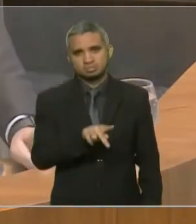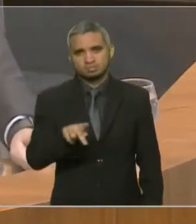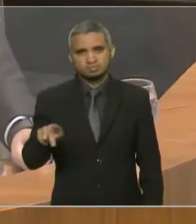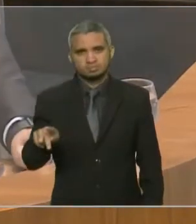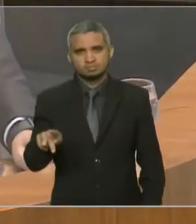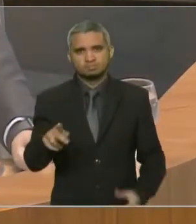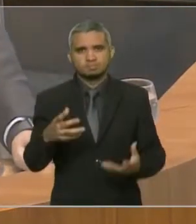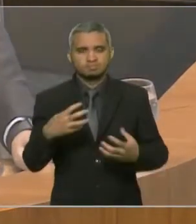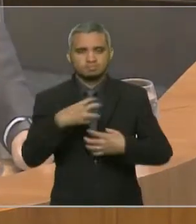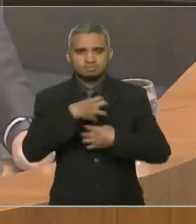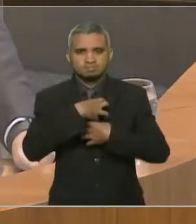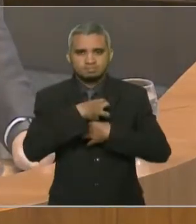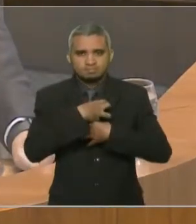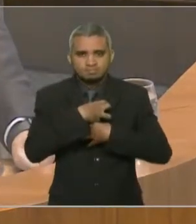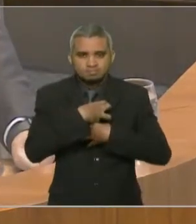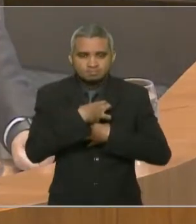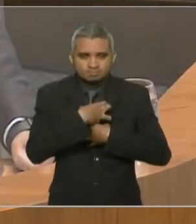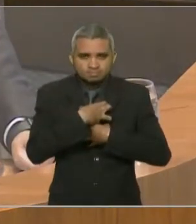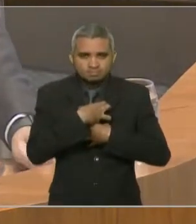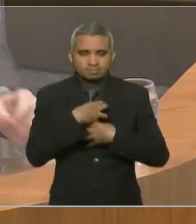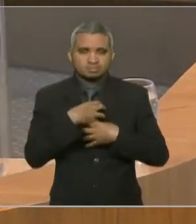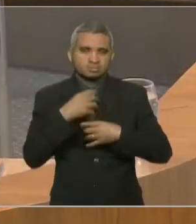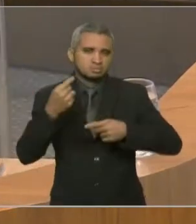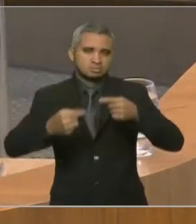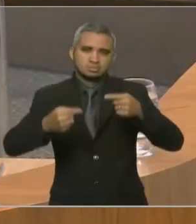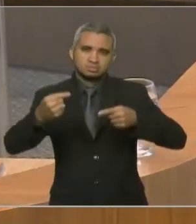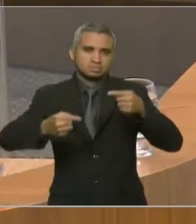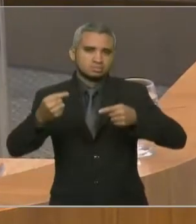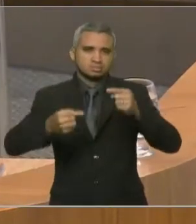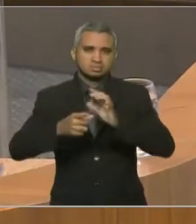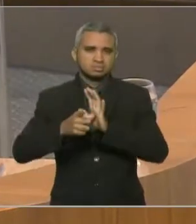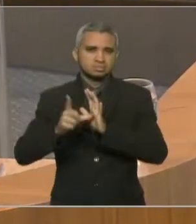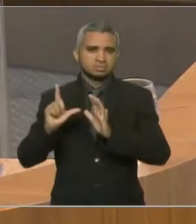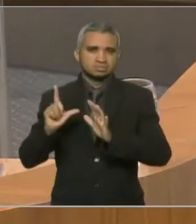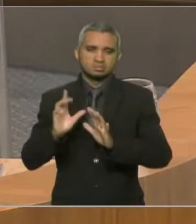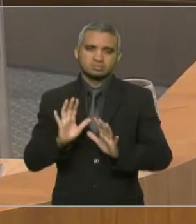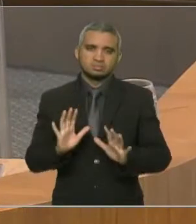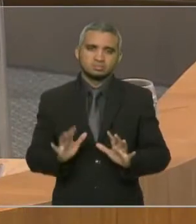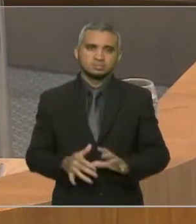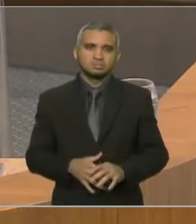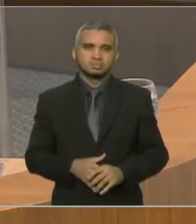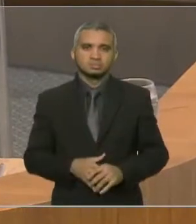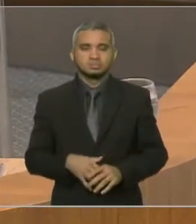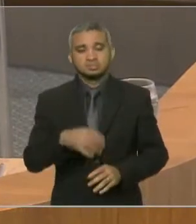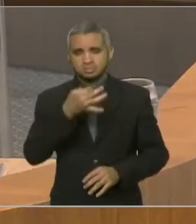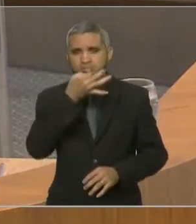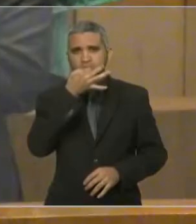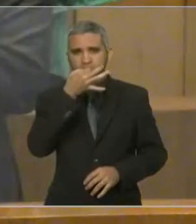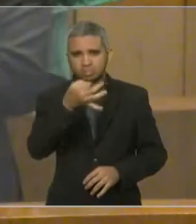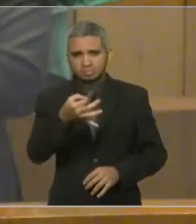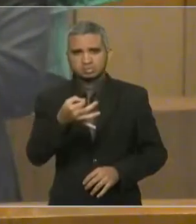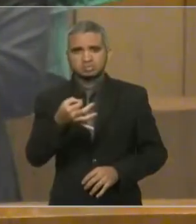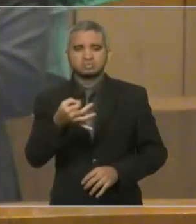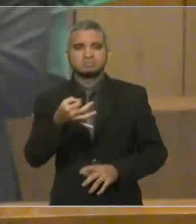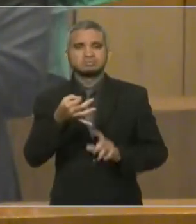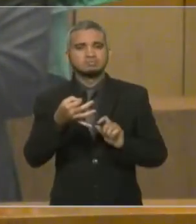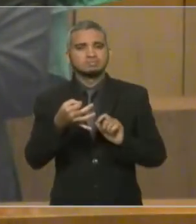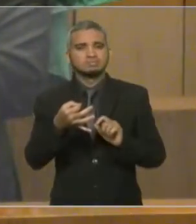aqui há pouco. Eu acho que isso serve para que a gente possa debater